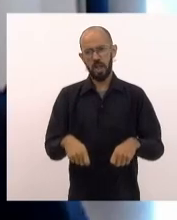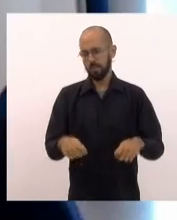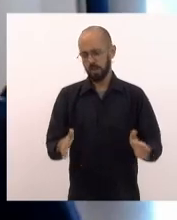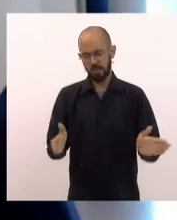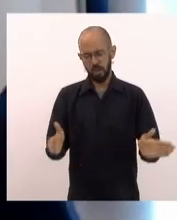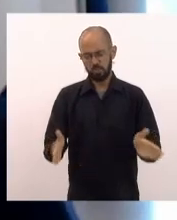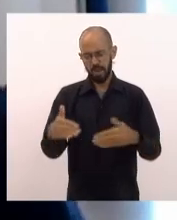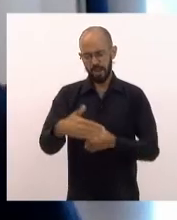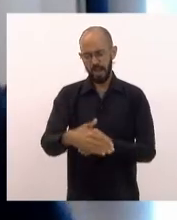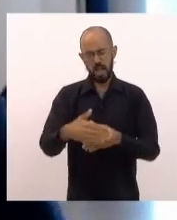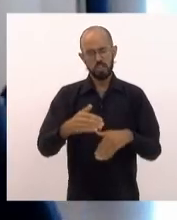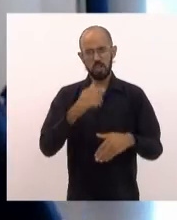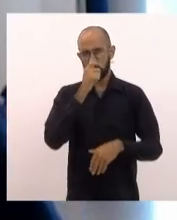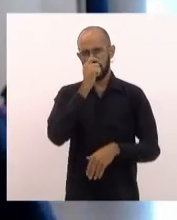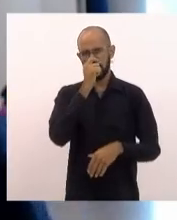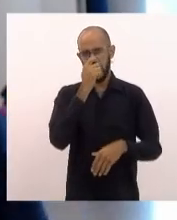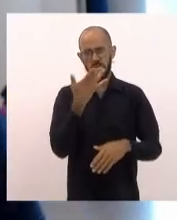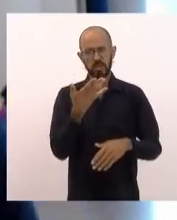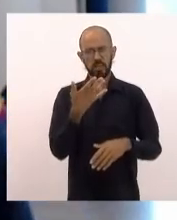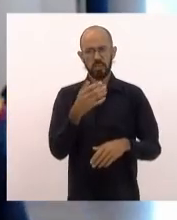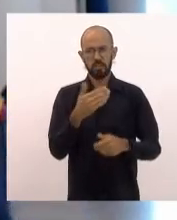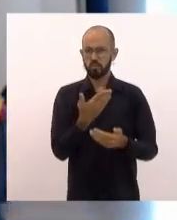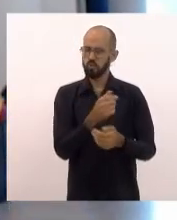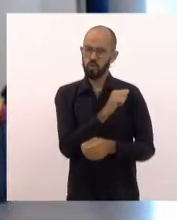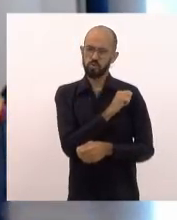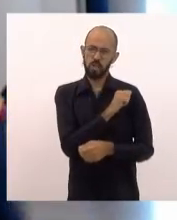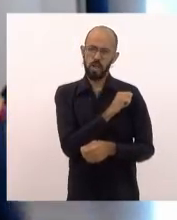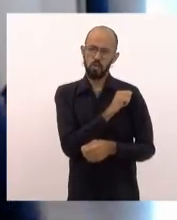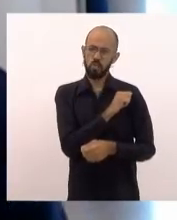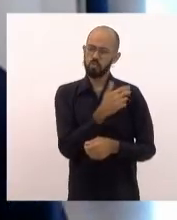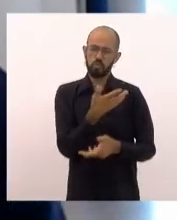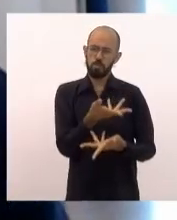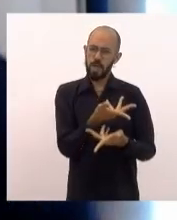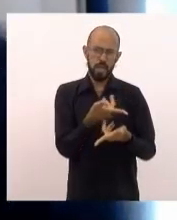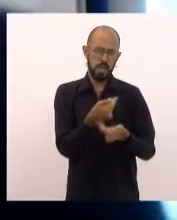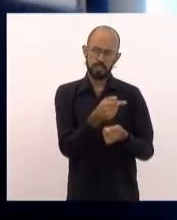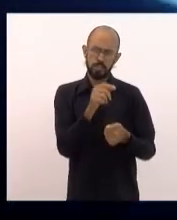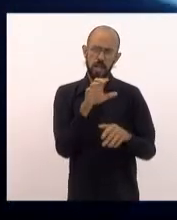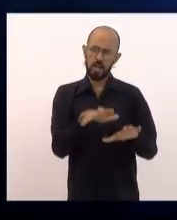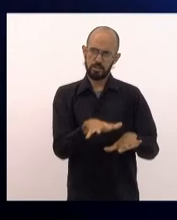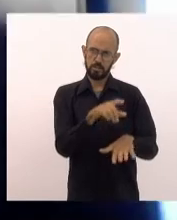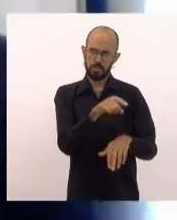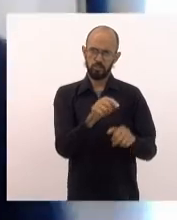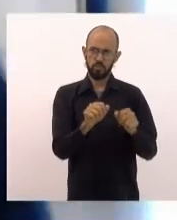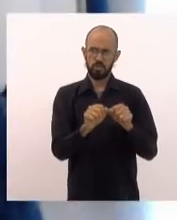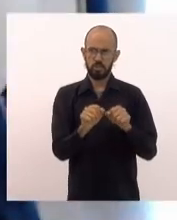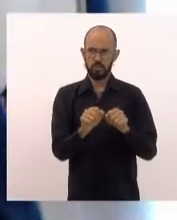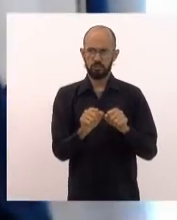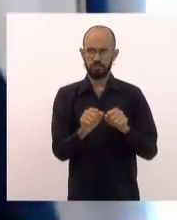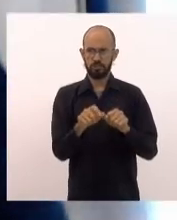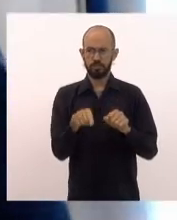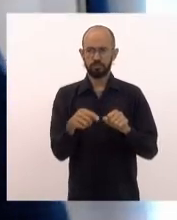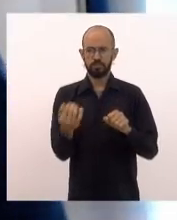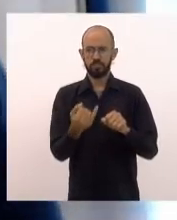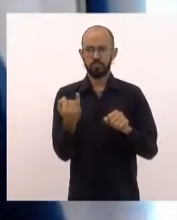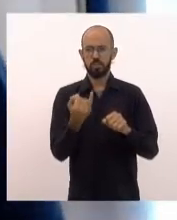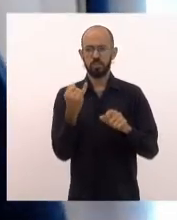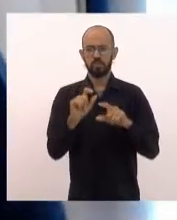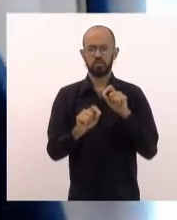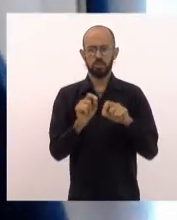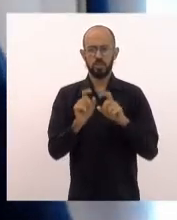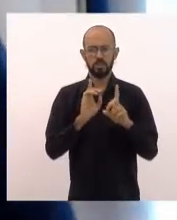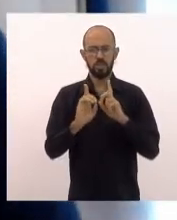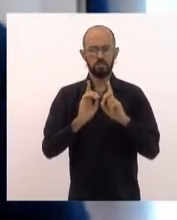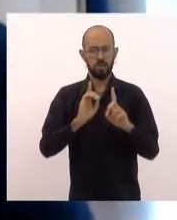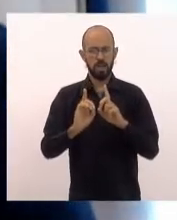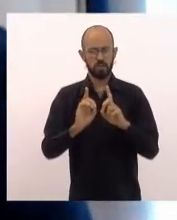sem ventilação. Os nossos estudantes não merecem ser tratados dessa forma. E por fim, Tia Ju, esse debate do